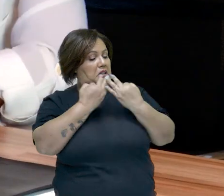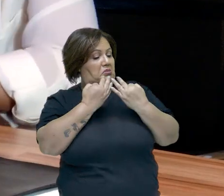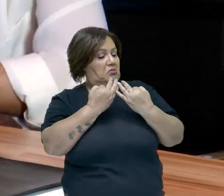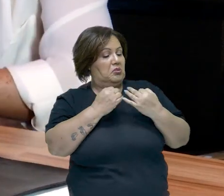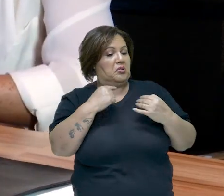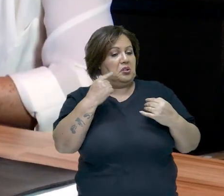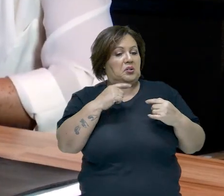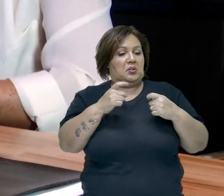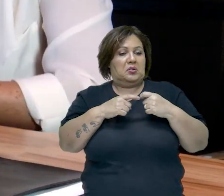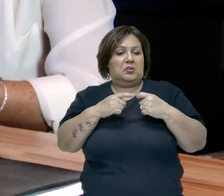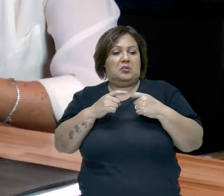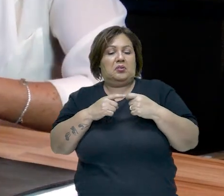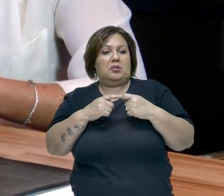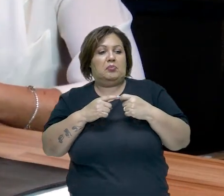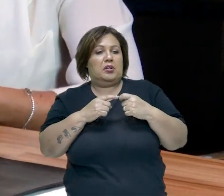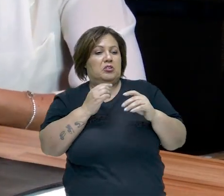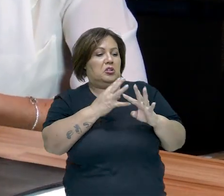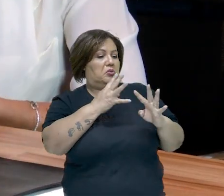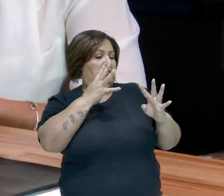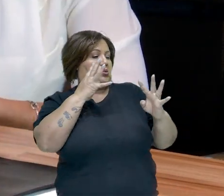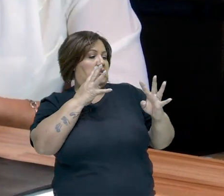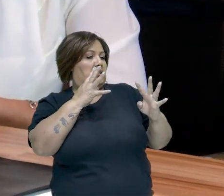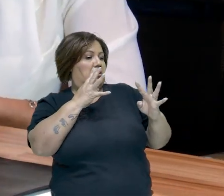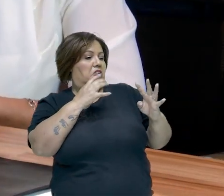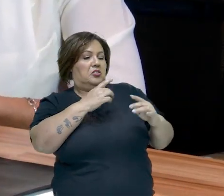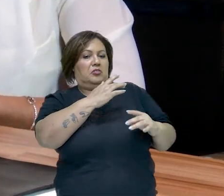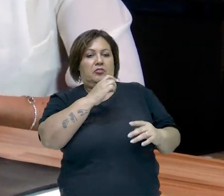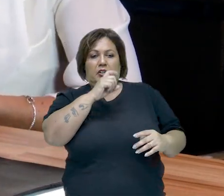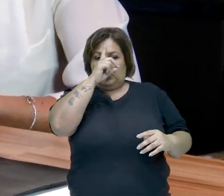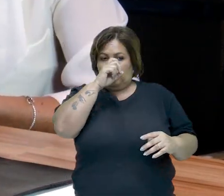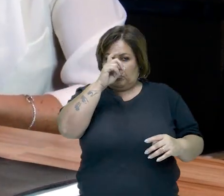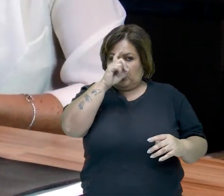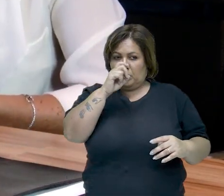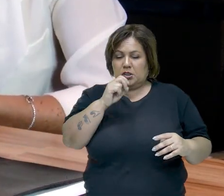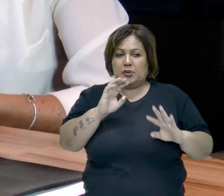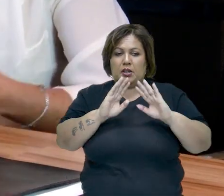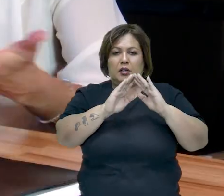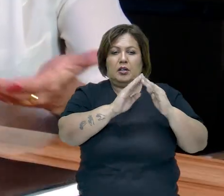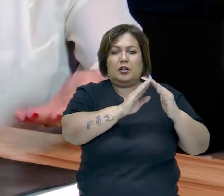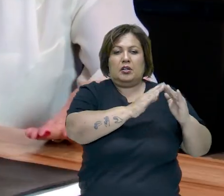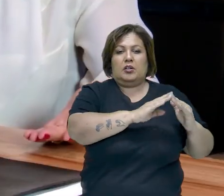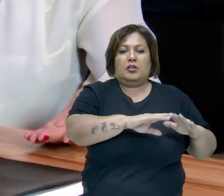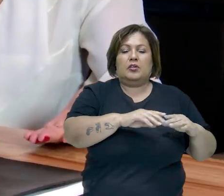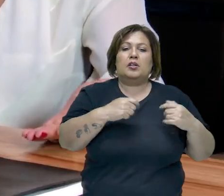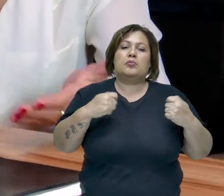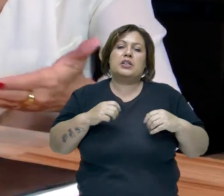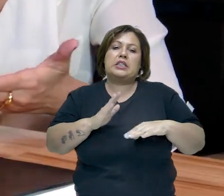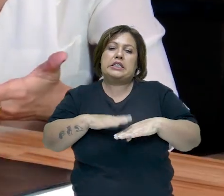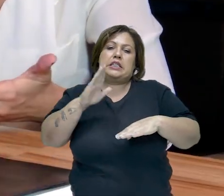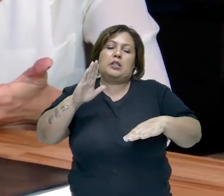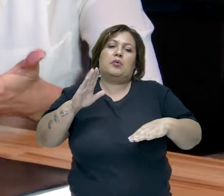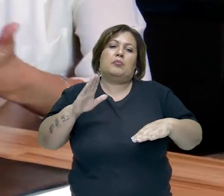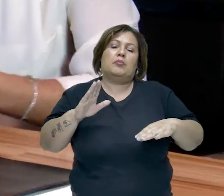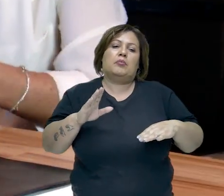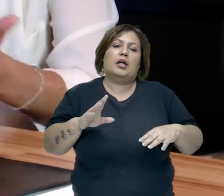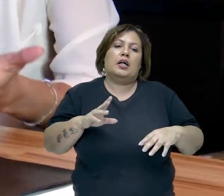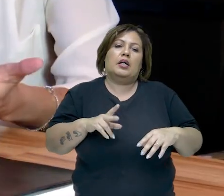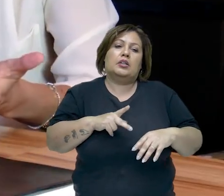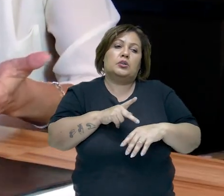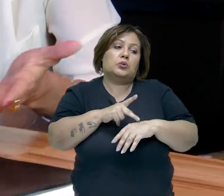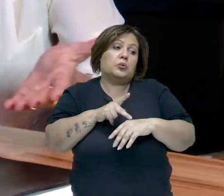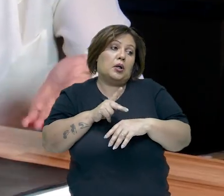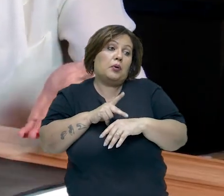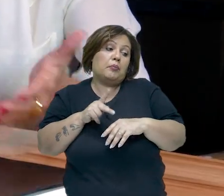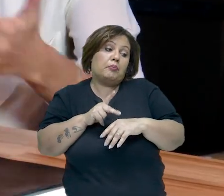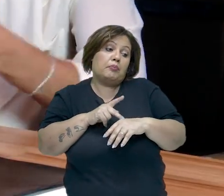família, ou um médico que trabalha numa linha de frente no pronto de socorro, perto de uma favela, talvez precise mais do que um pediatra que